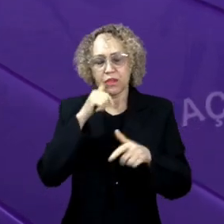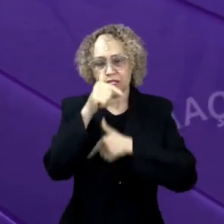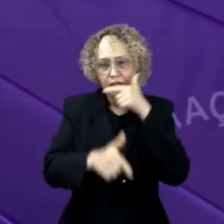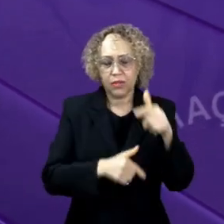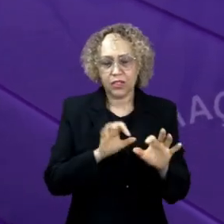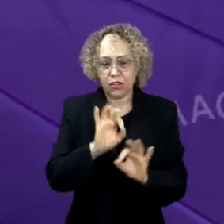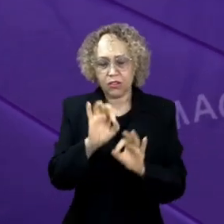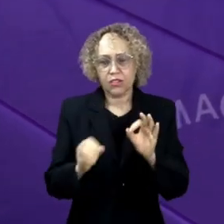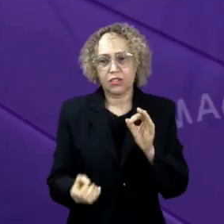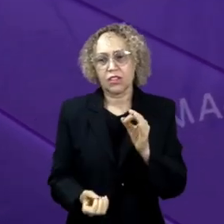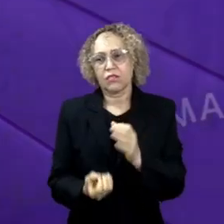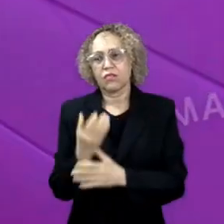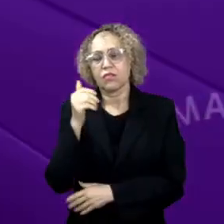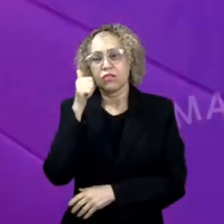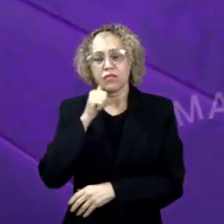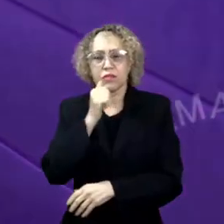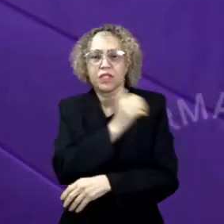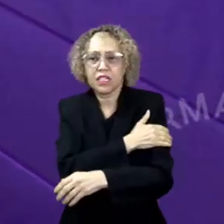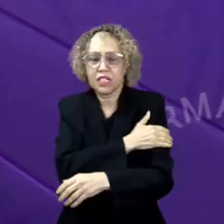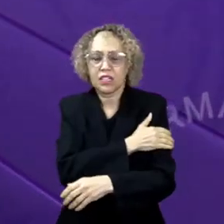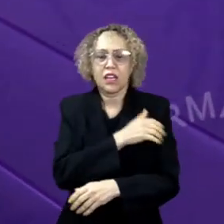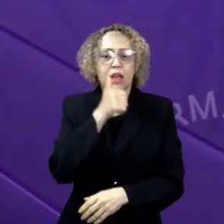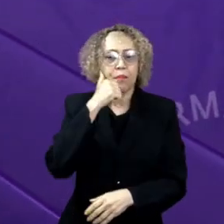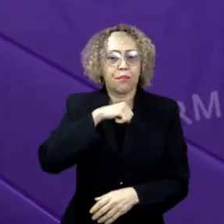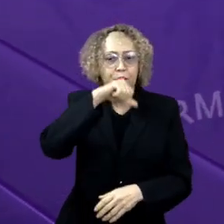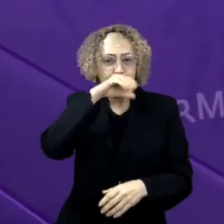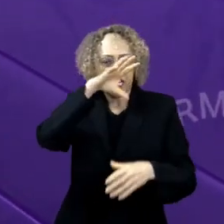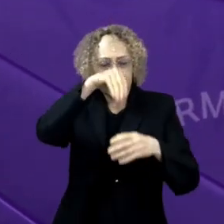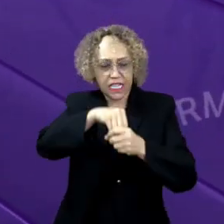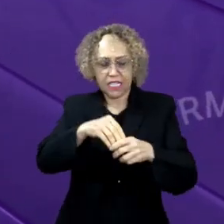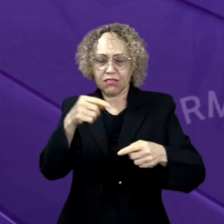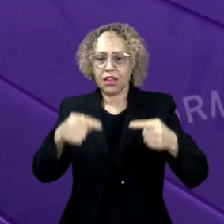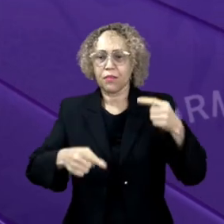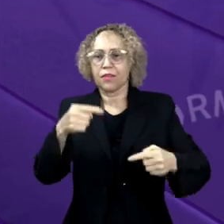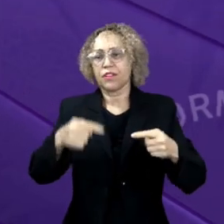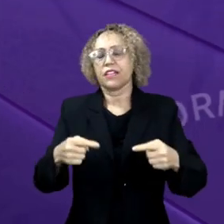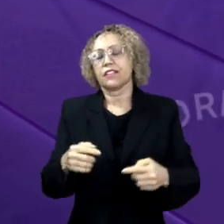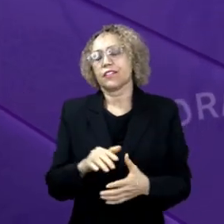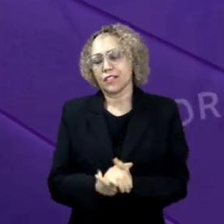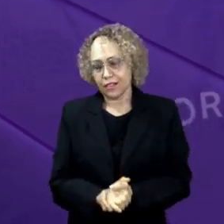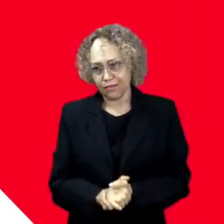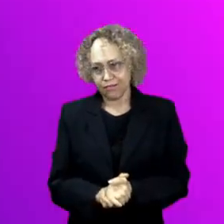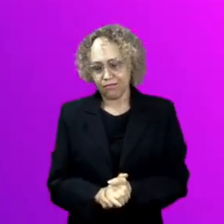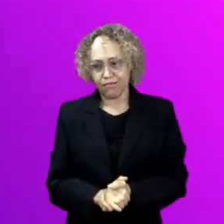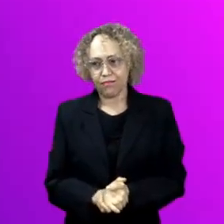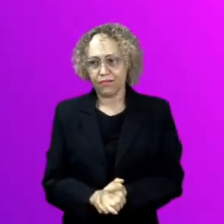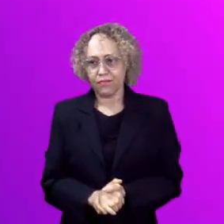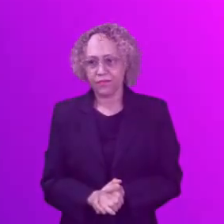feminismo, maternar a política. Continue ligada no TV Elas por Elas.